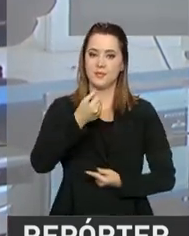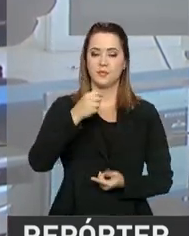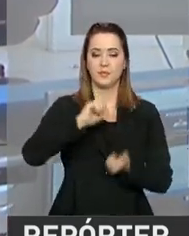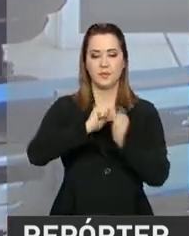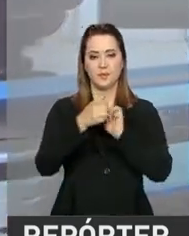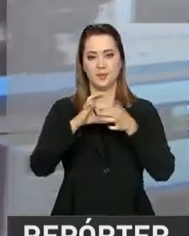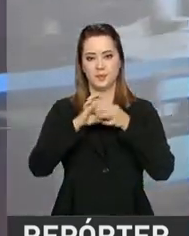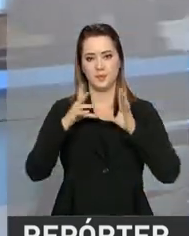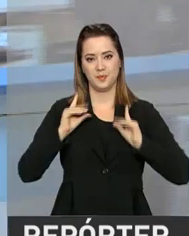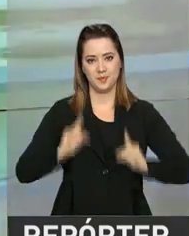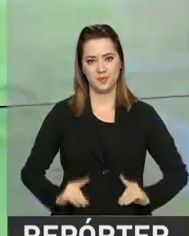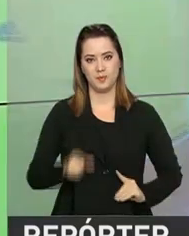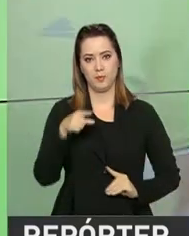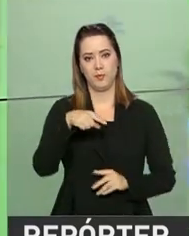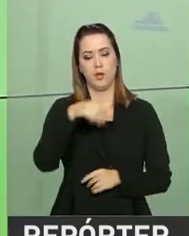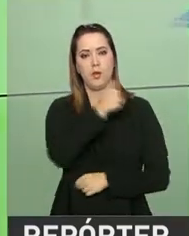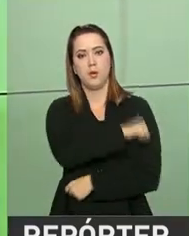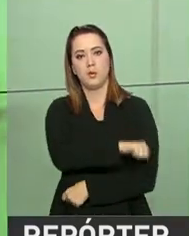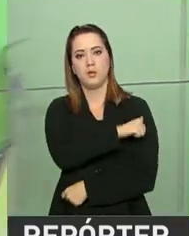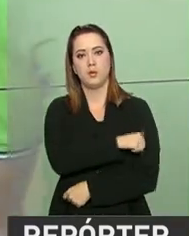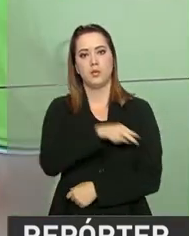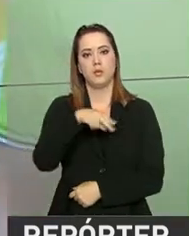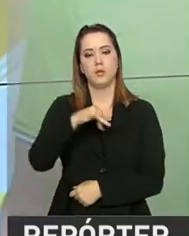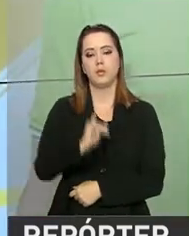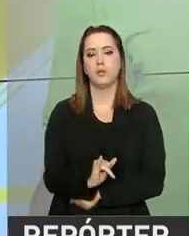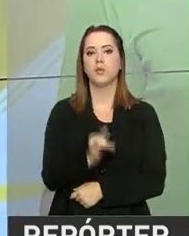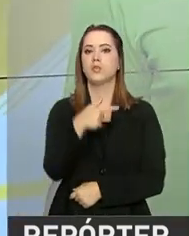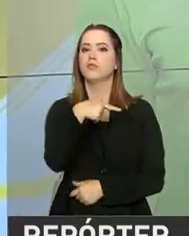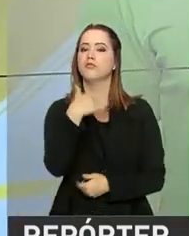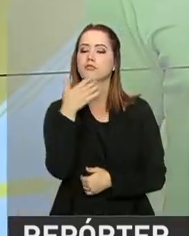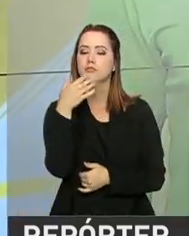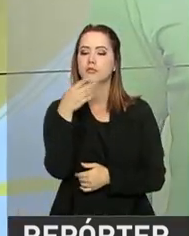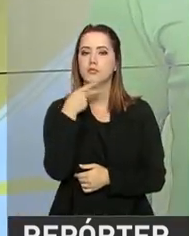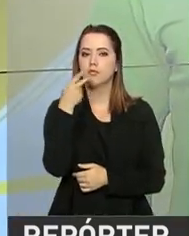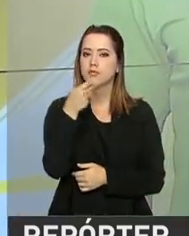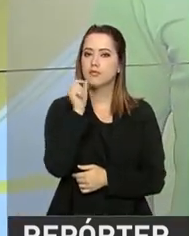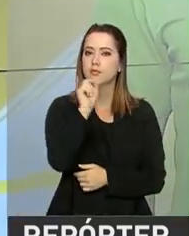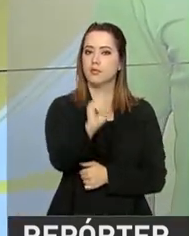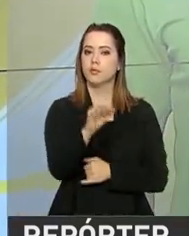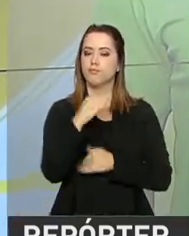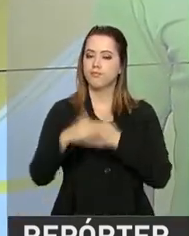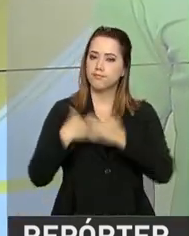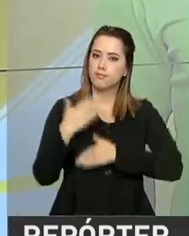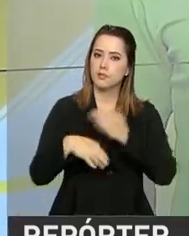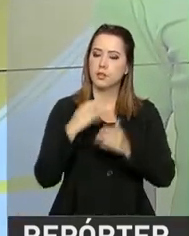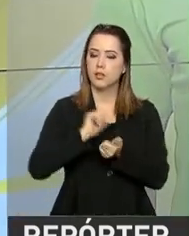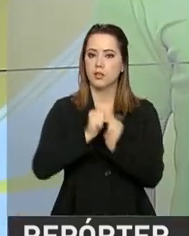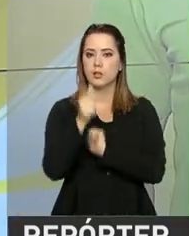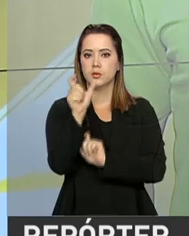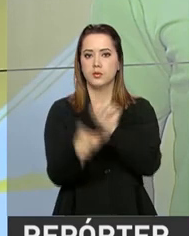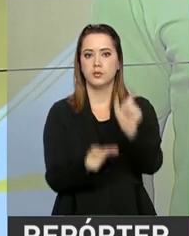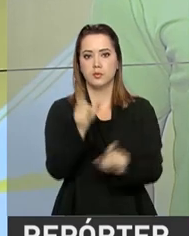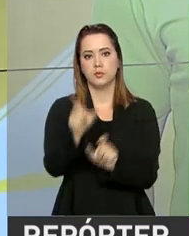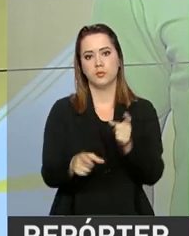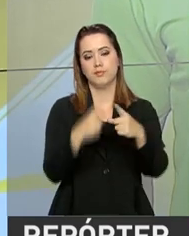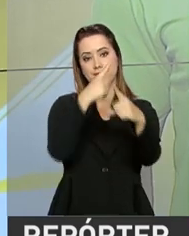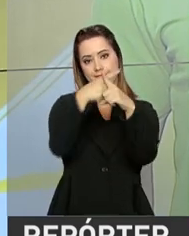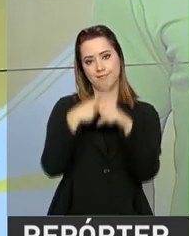Do Rio de Janeiro, o repórter Ney Pereira tem informações sobre esse desempenho dos paraatletas brasileiros nos Jogos. Boa tarde, Ney.